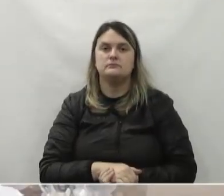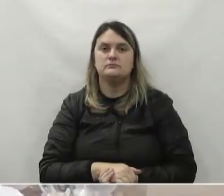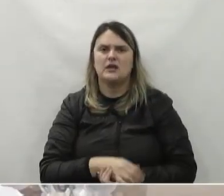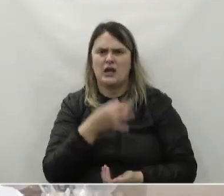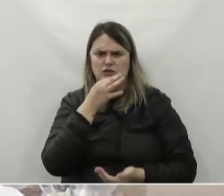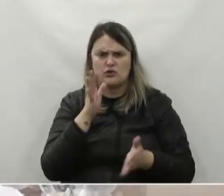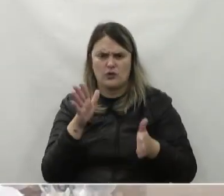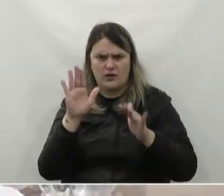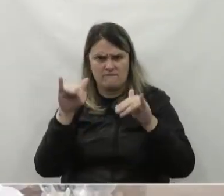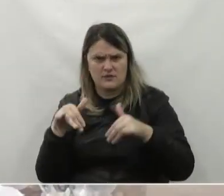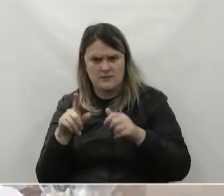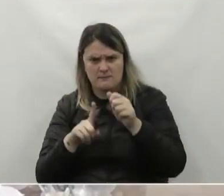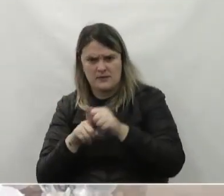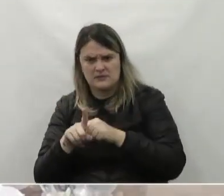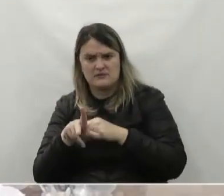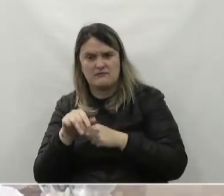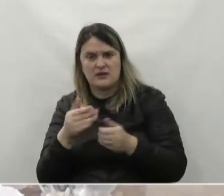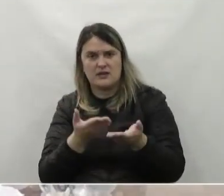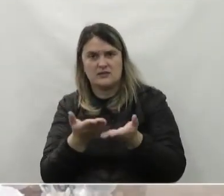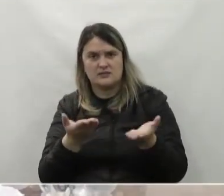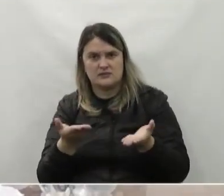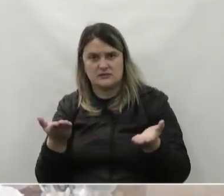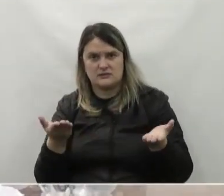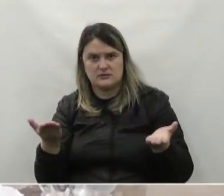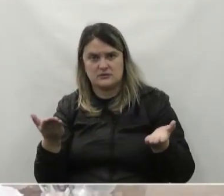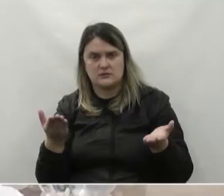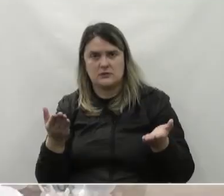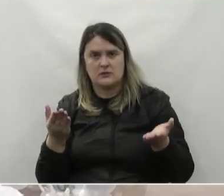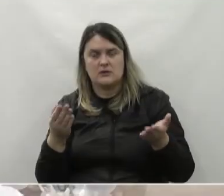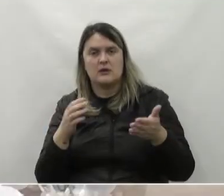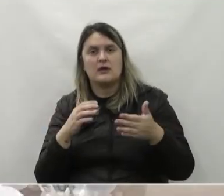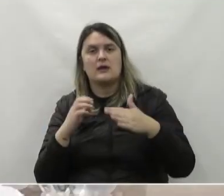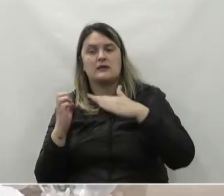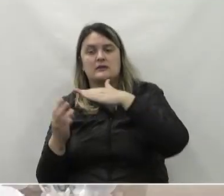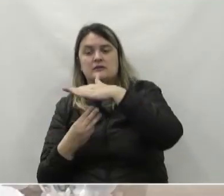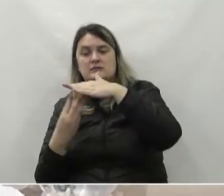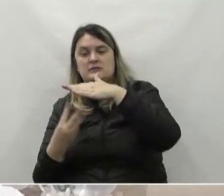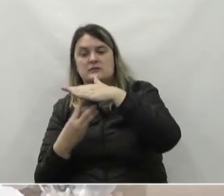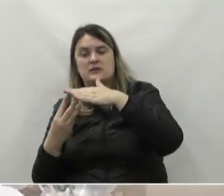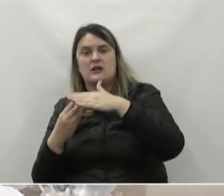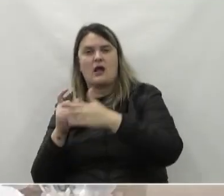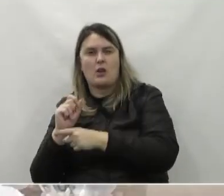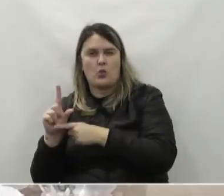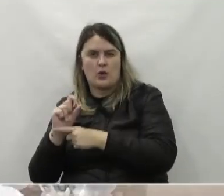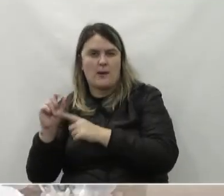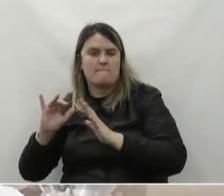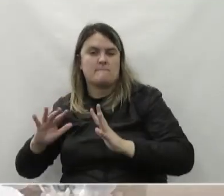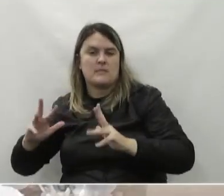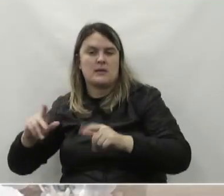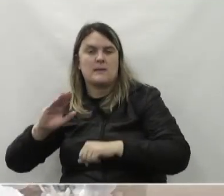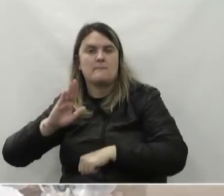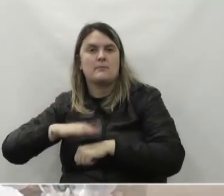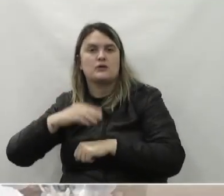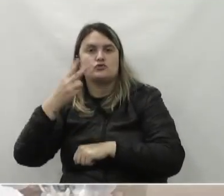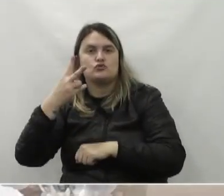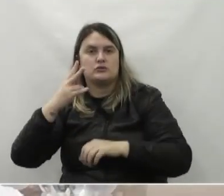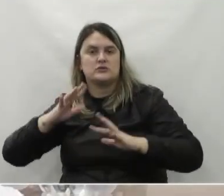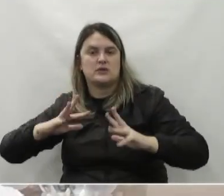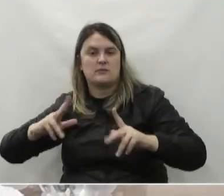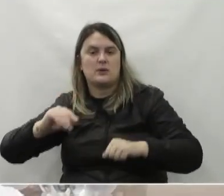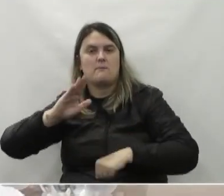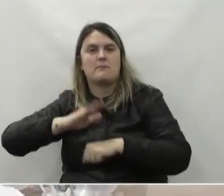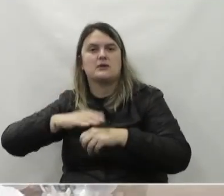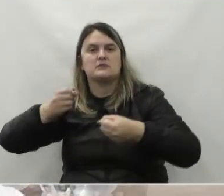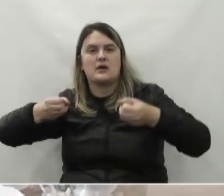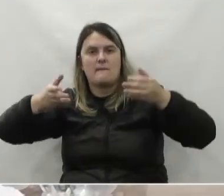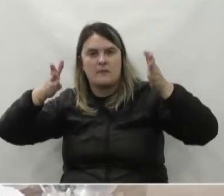do mês, agora vai ser a licitação para terceirizar máquinas, então vai ter mais 2 patrolas e mais caminhão, acho